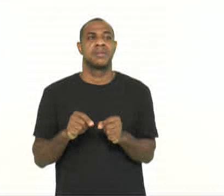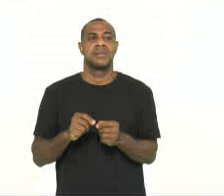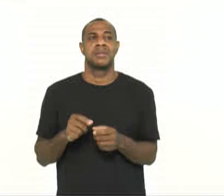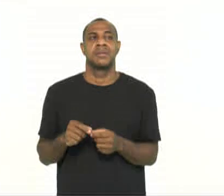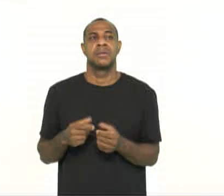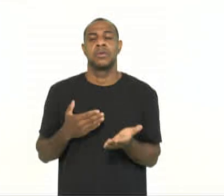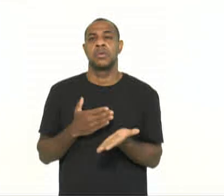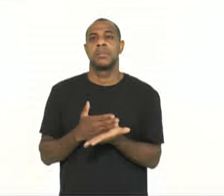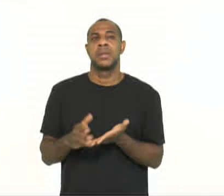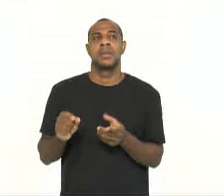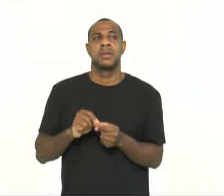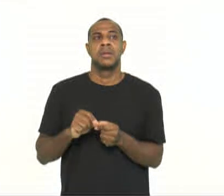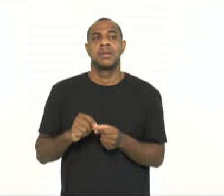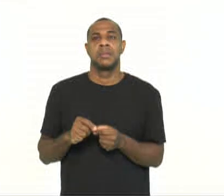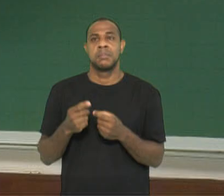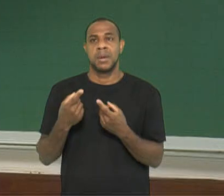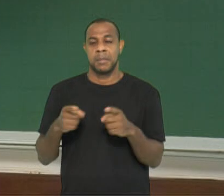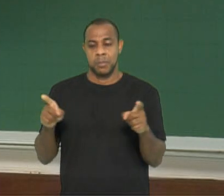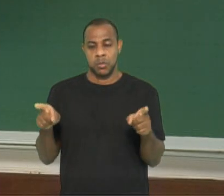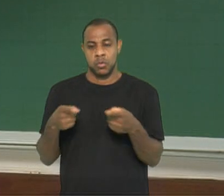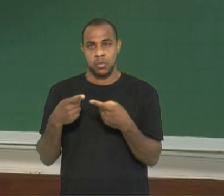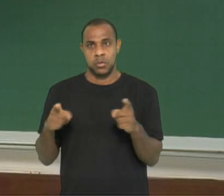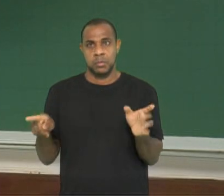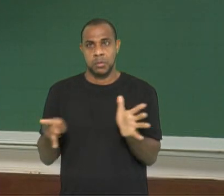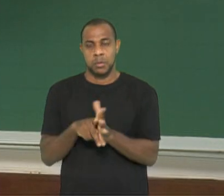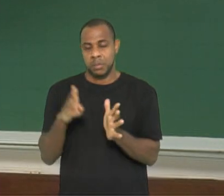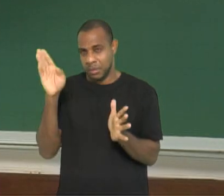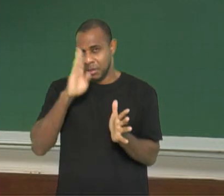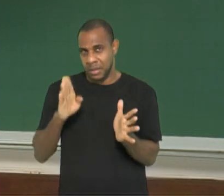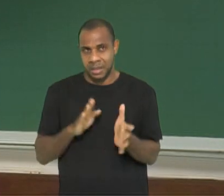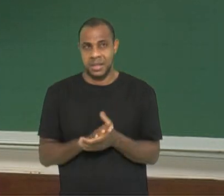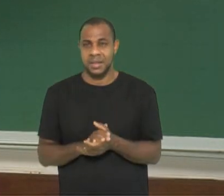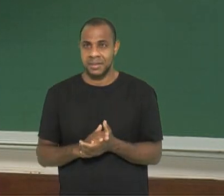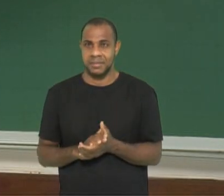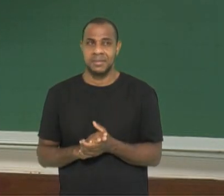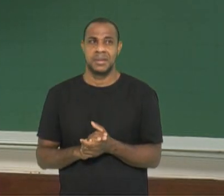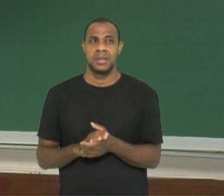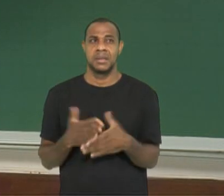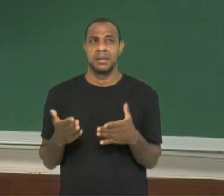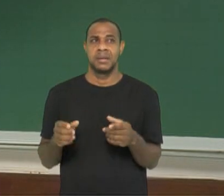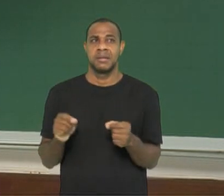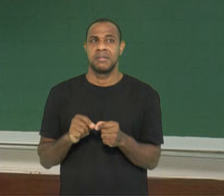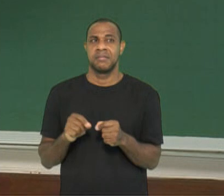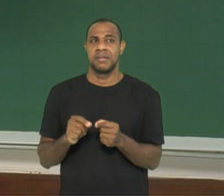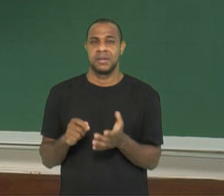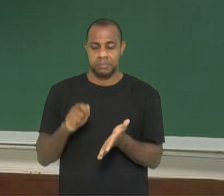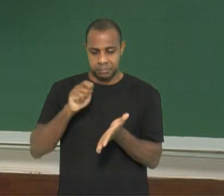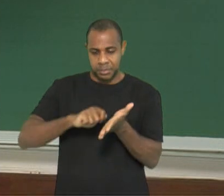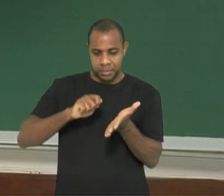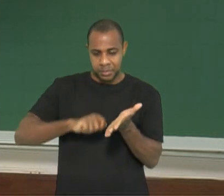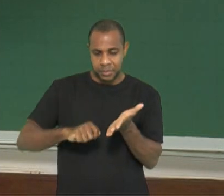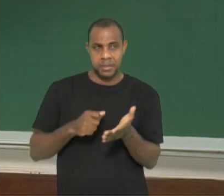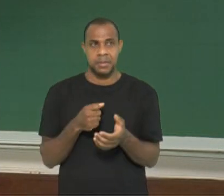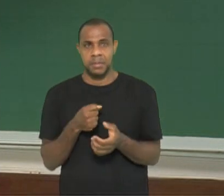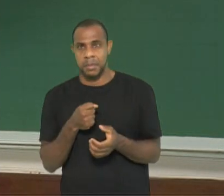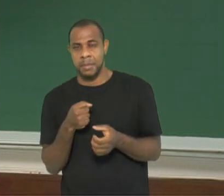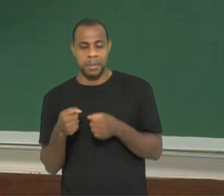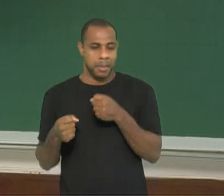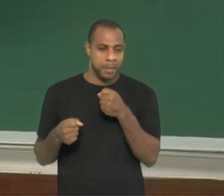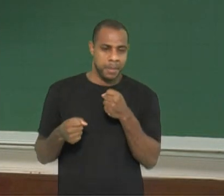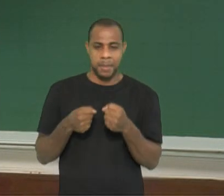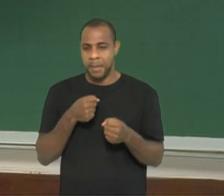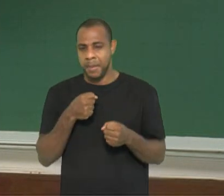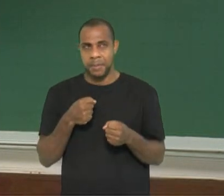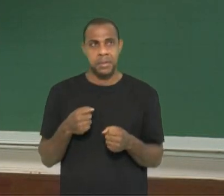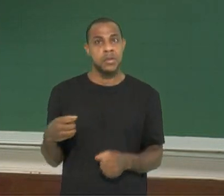eles começam a pegar uma música brasileirada e misturam o rock junto com essa música brasileirada. Vai isso por um lado, aplauso por outro lado. Chegou